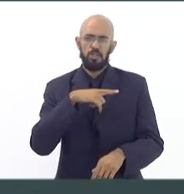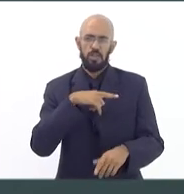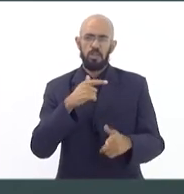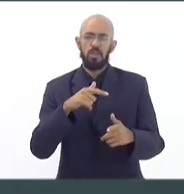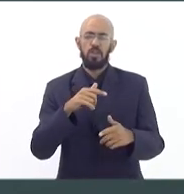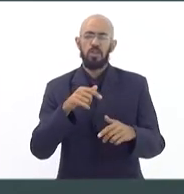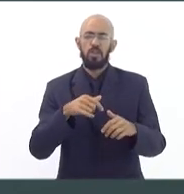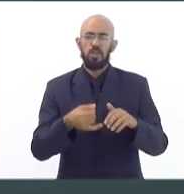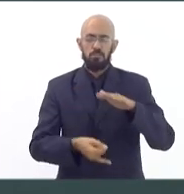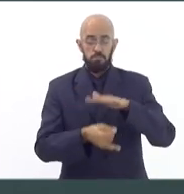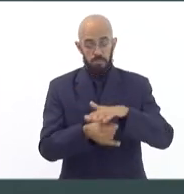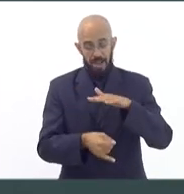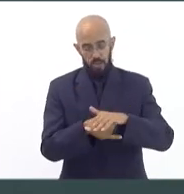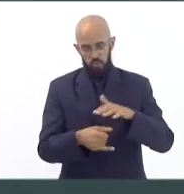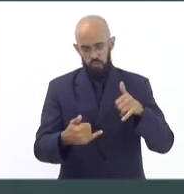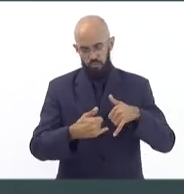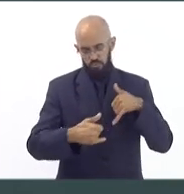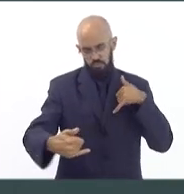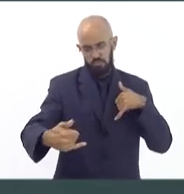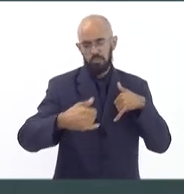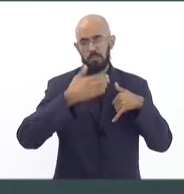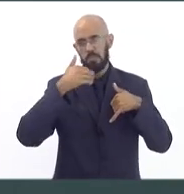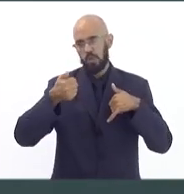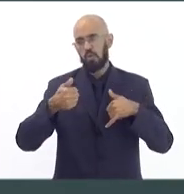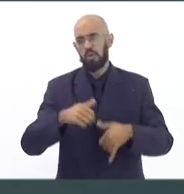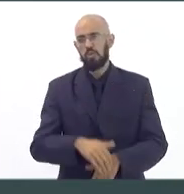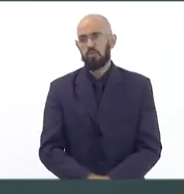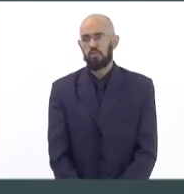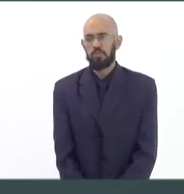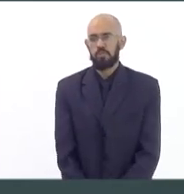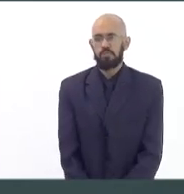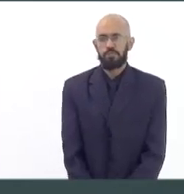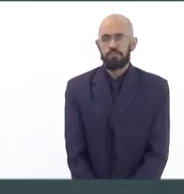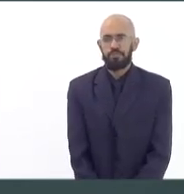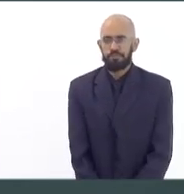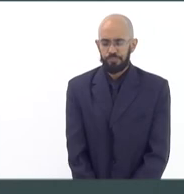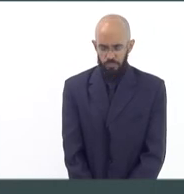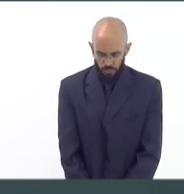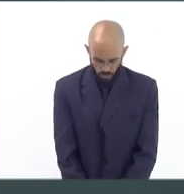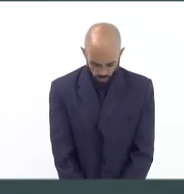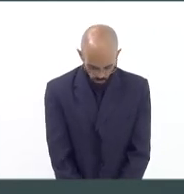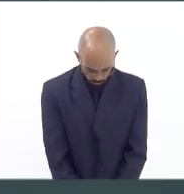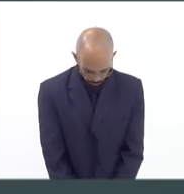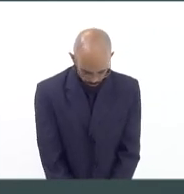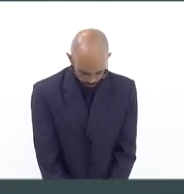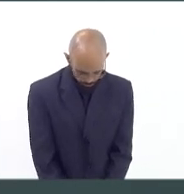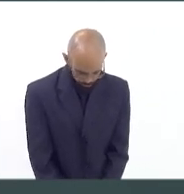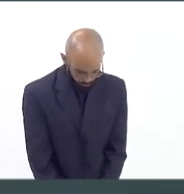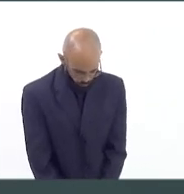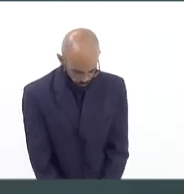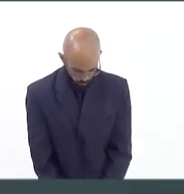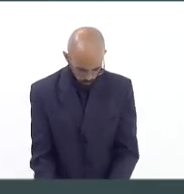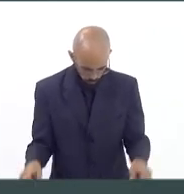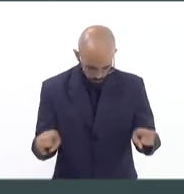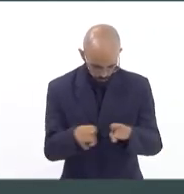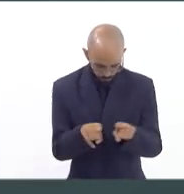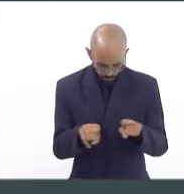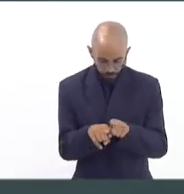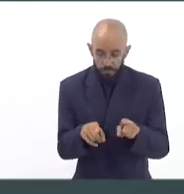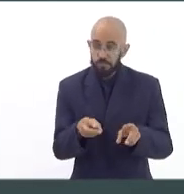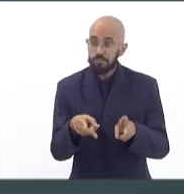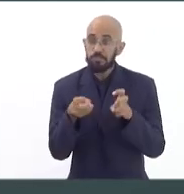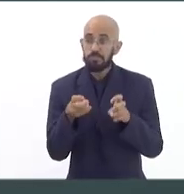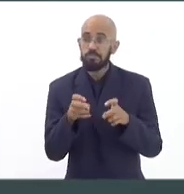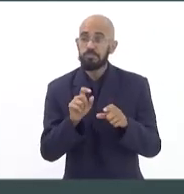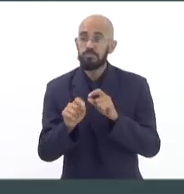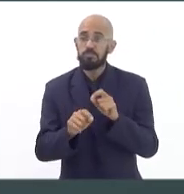cabos e venda e vem dando resultado ó Essa é a gente também percebeu que alguns ferros